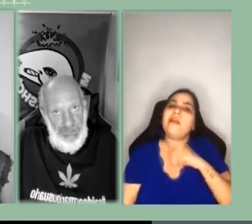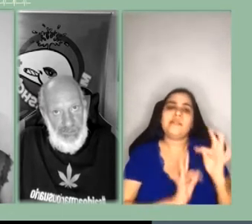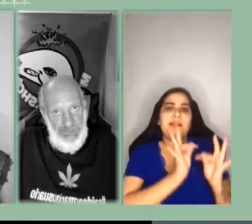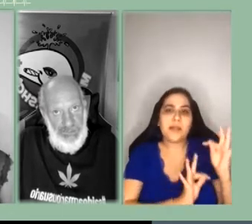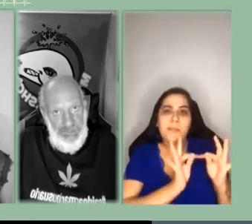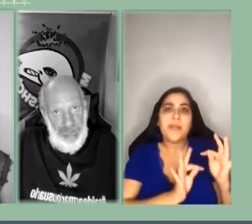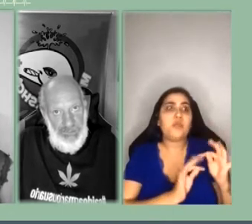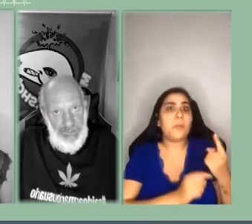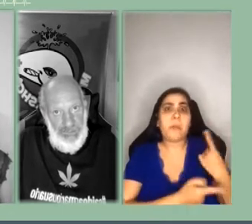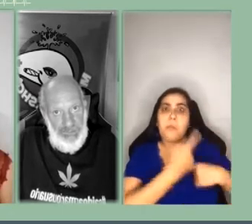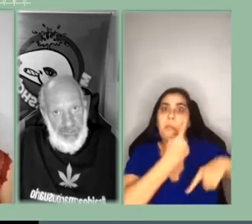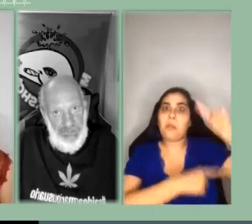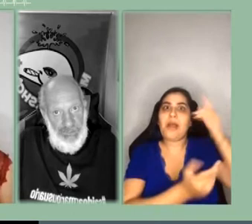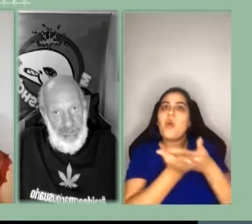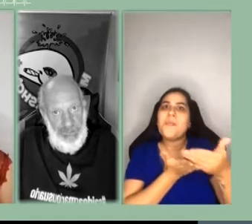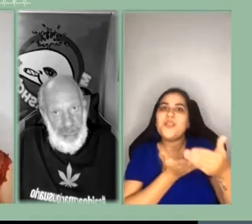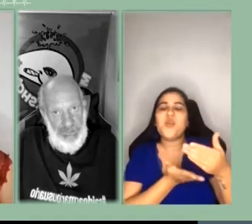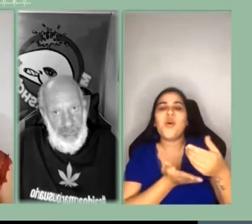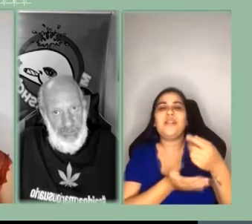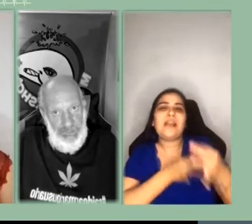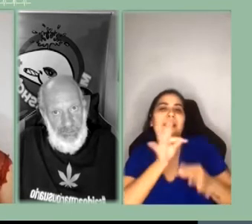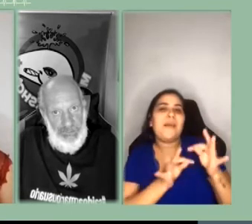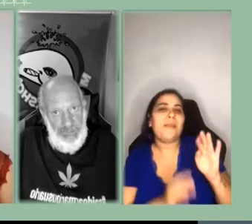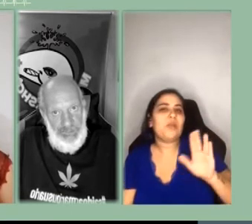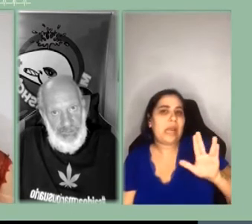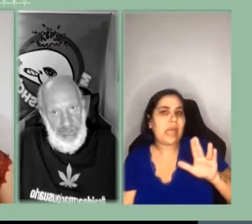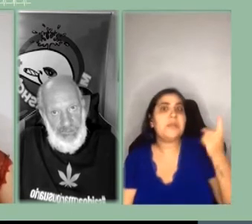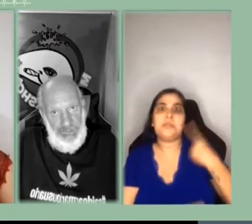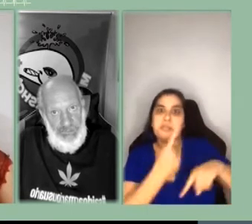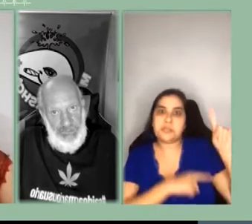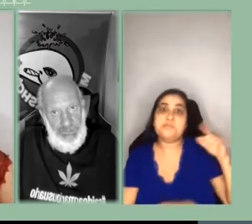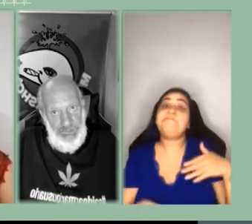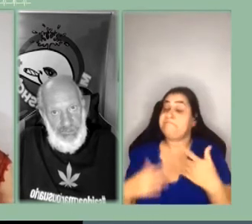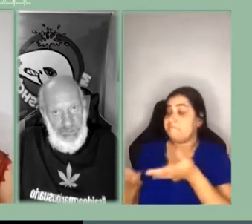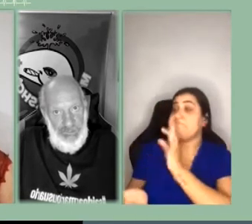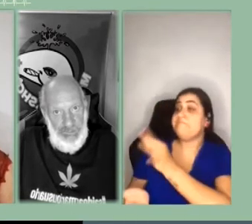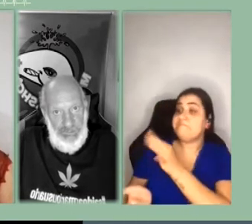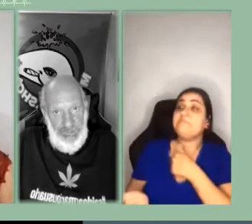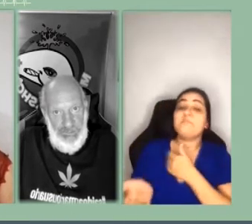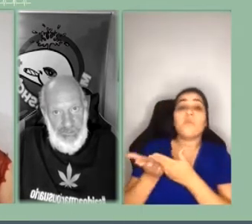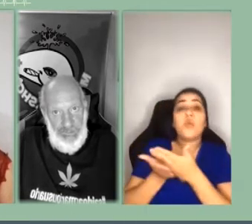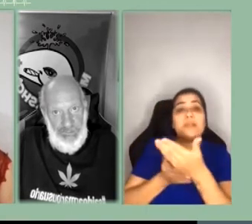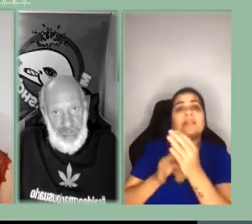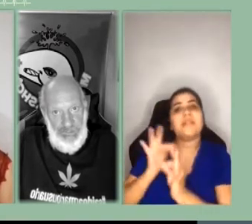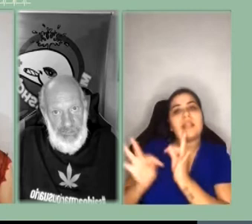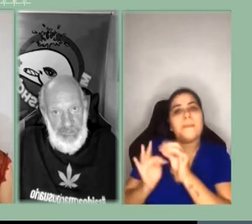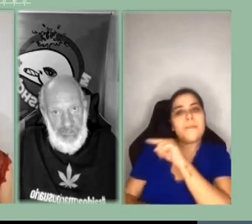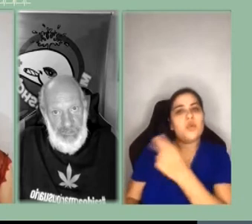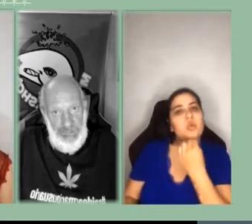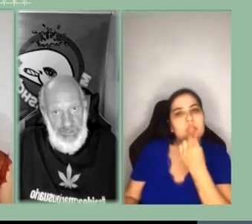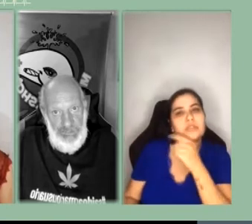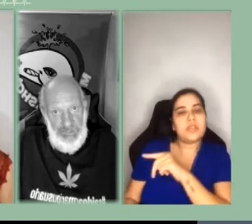que ele começou, né? isso. Aí eu usei as minhas condutas nutricionais com o seu Ivo. E aí